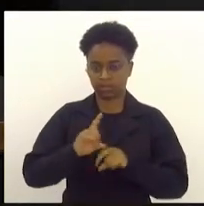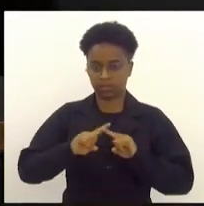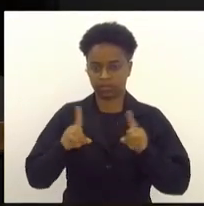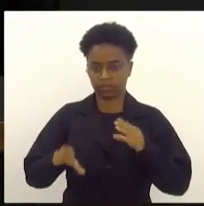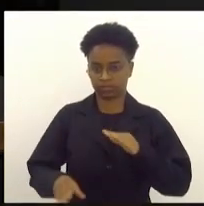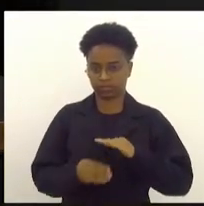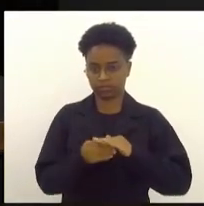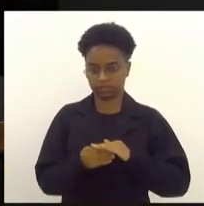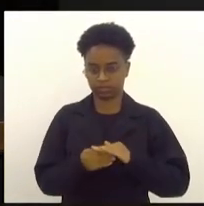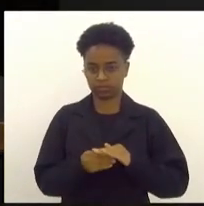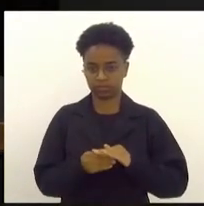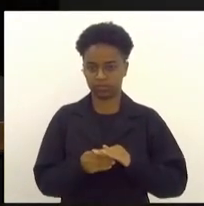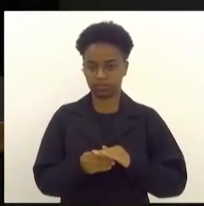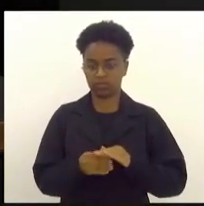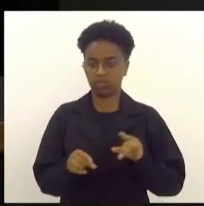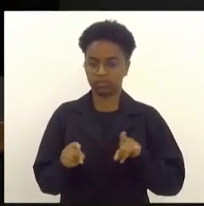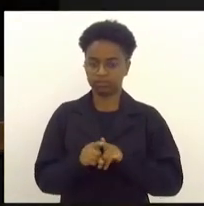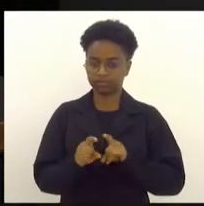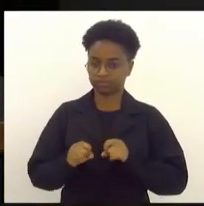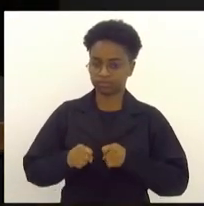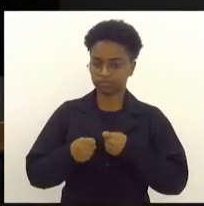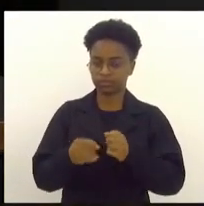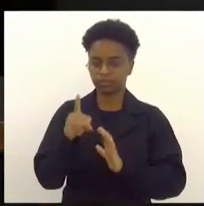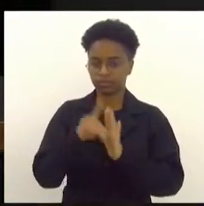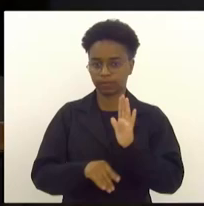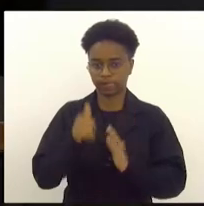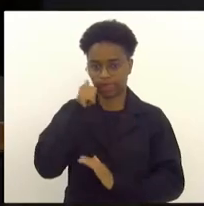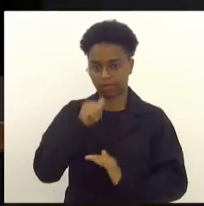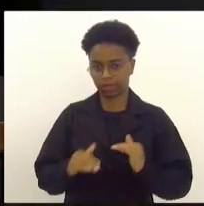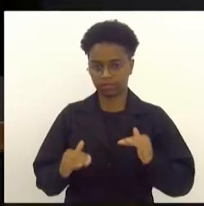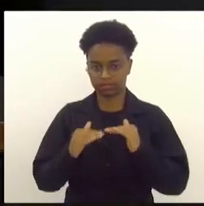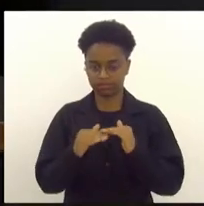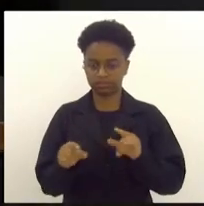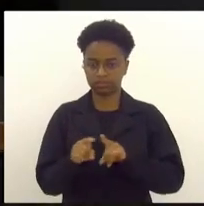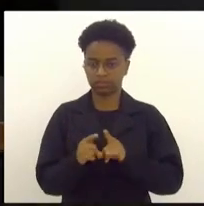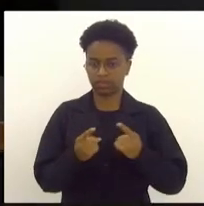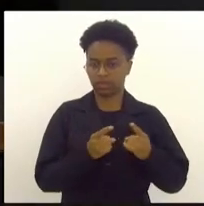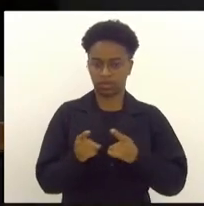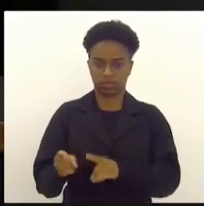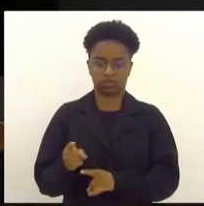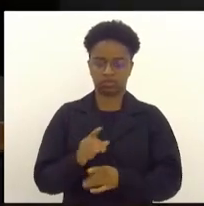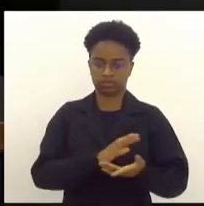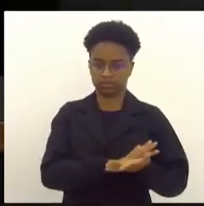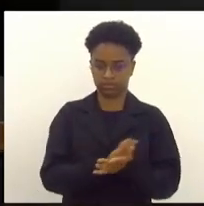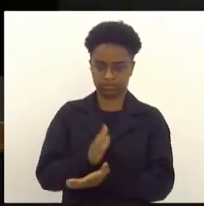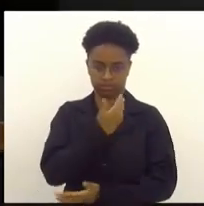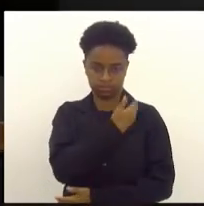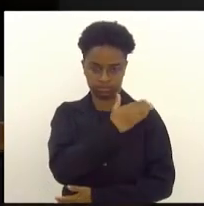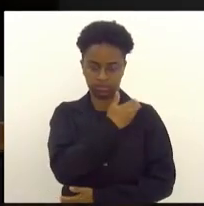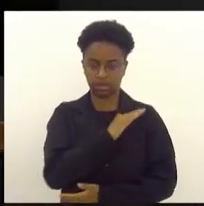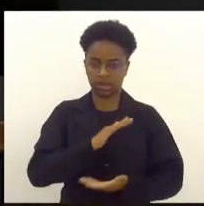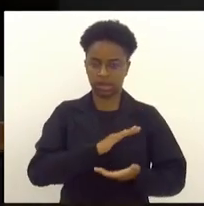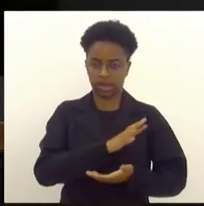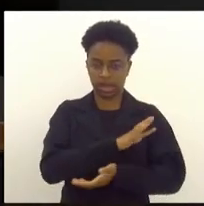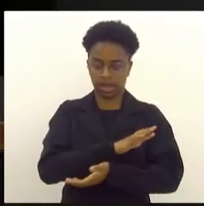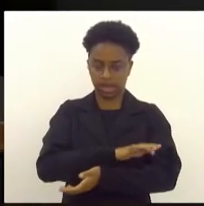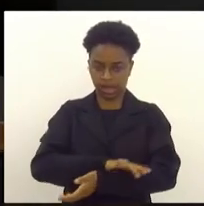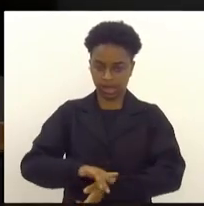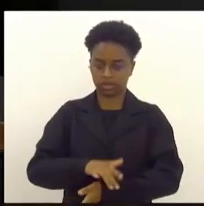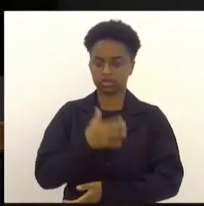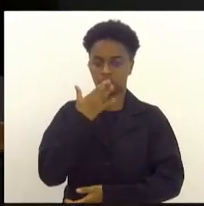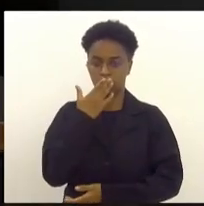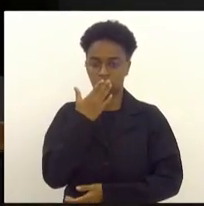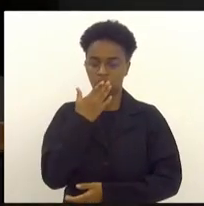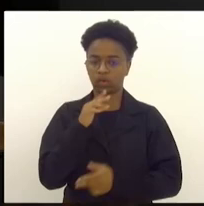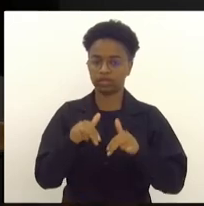com emendas de defesa dos direitos da mulher favorável de combate às discriminações e preconceitos de raça cor etnia